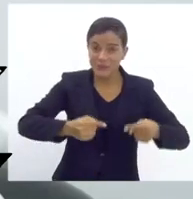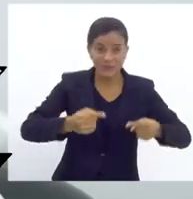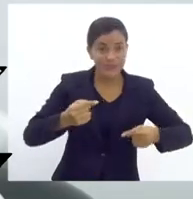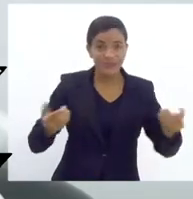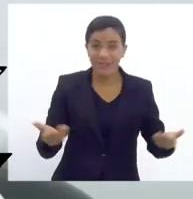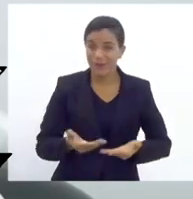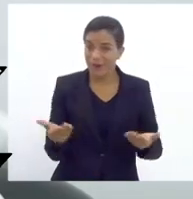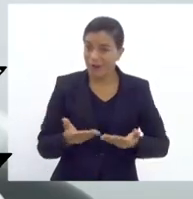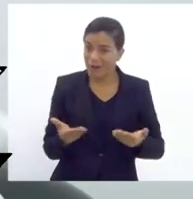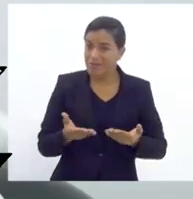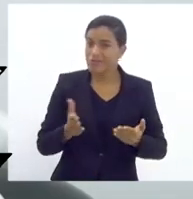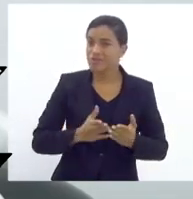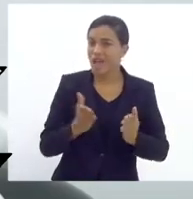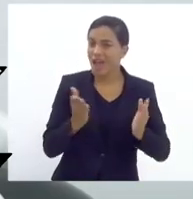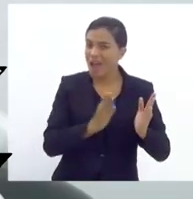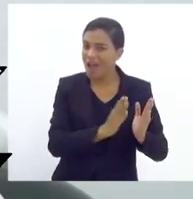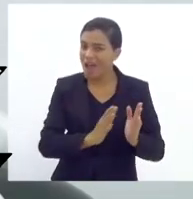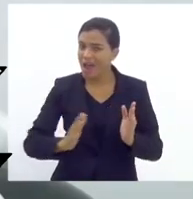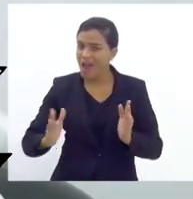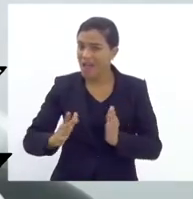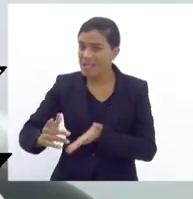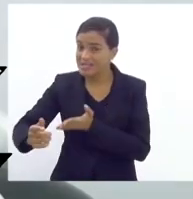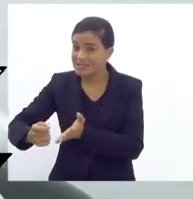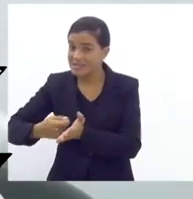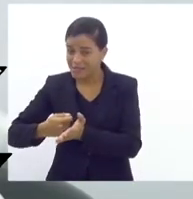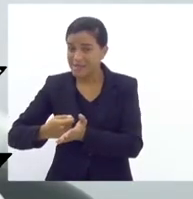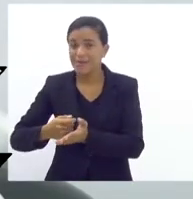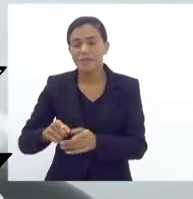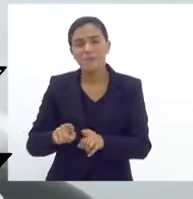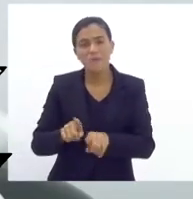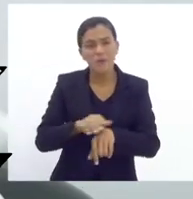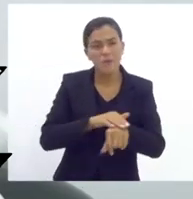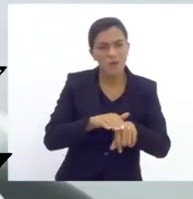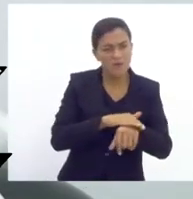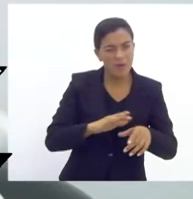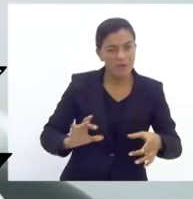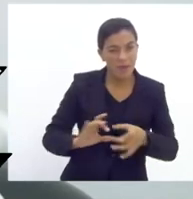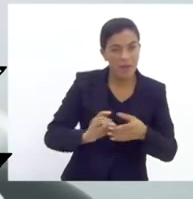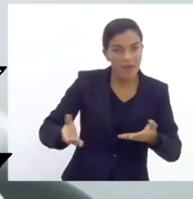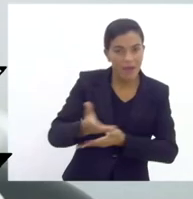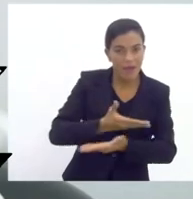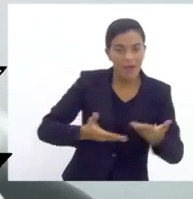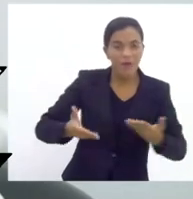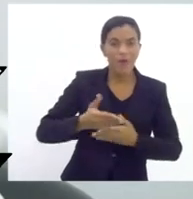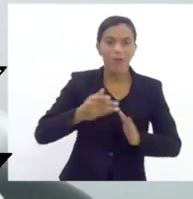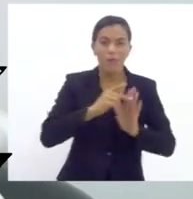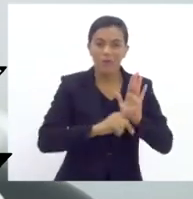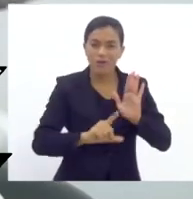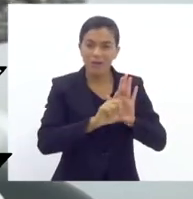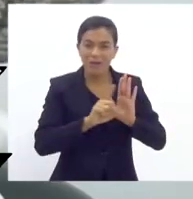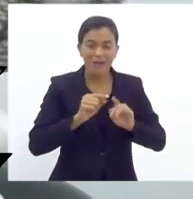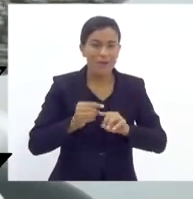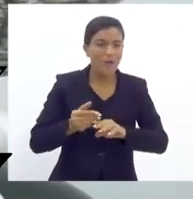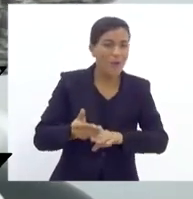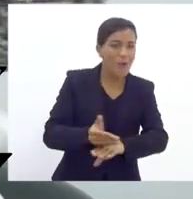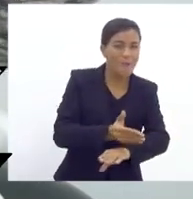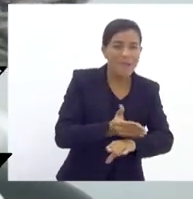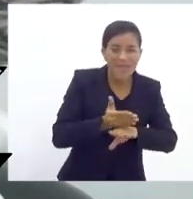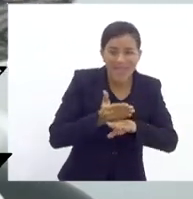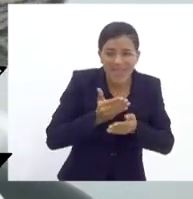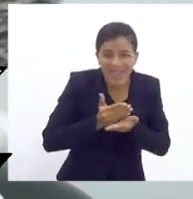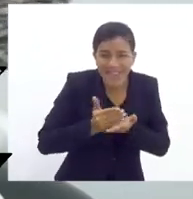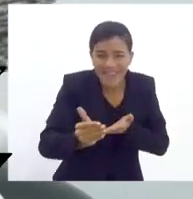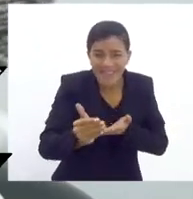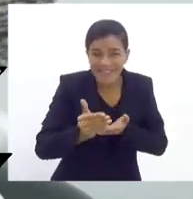agora já em vias de ser assinado e eu acho que conversa também um pouco com projeto que o deputado federal Henrique Vieira falou lá no começo da audiência